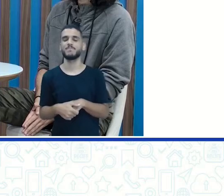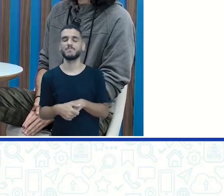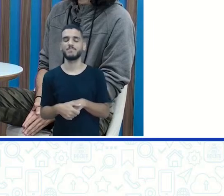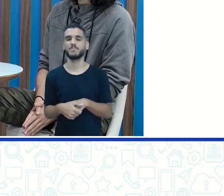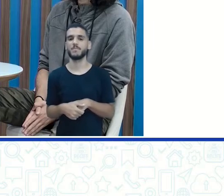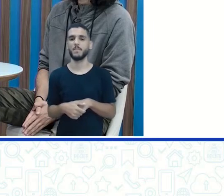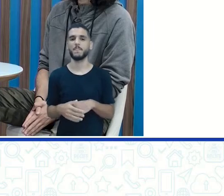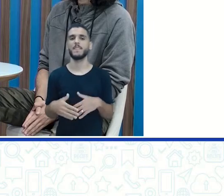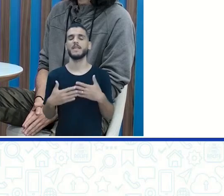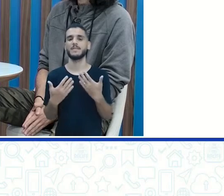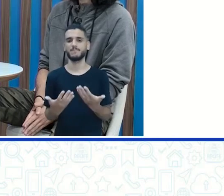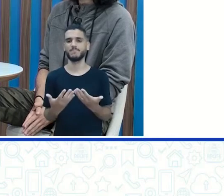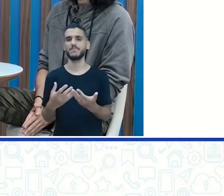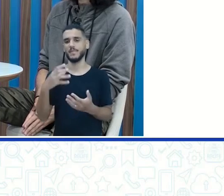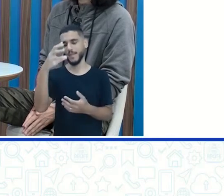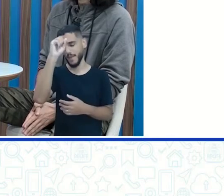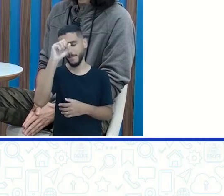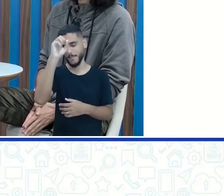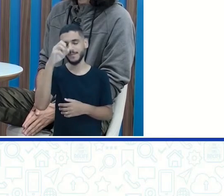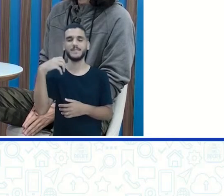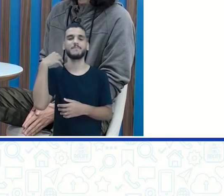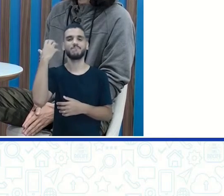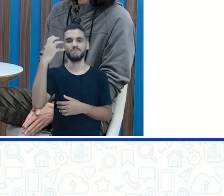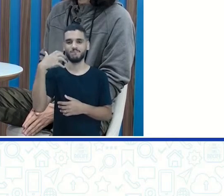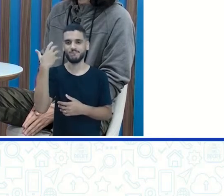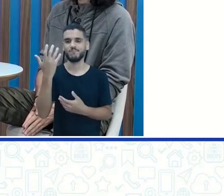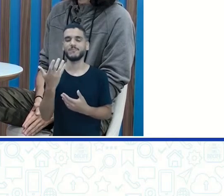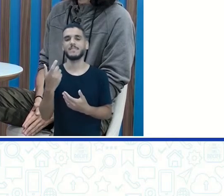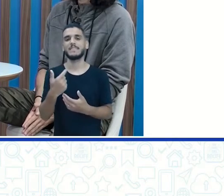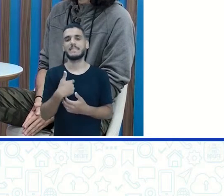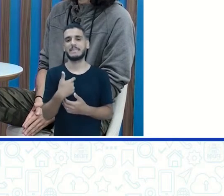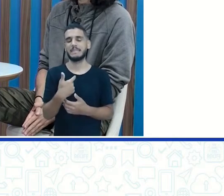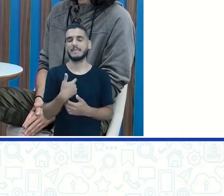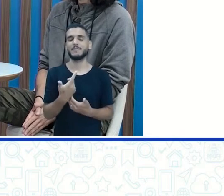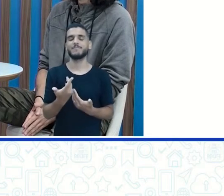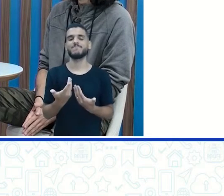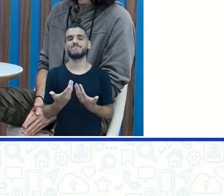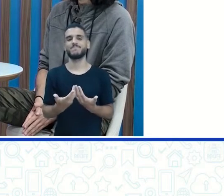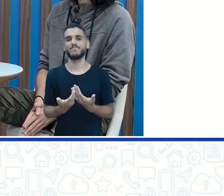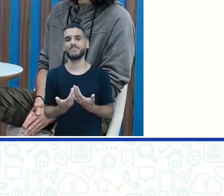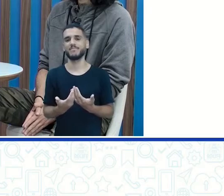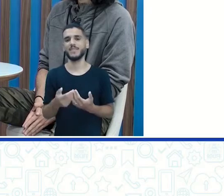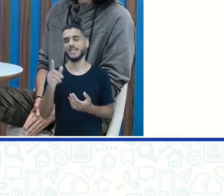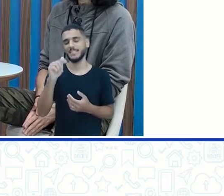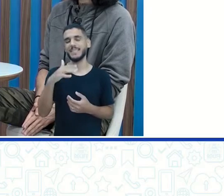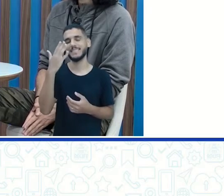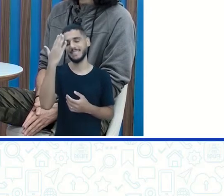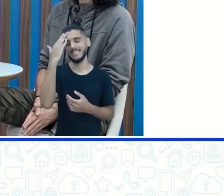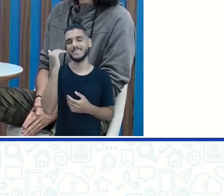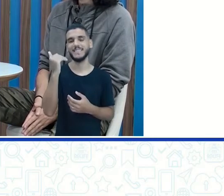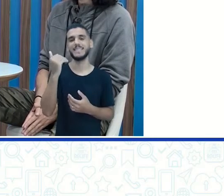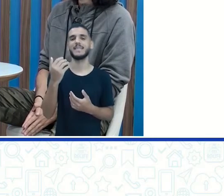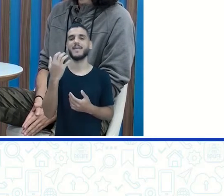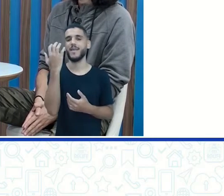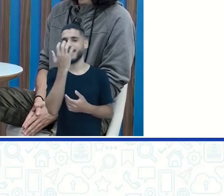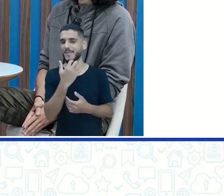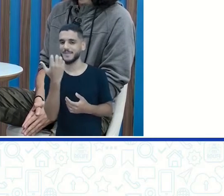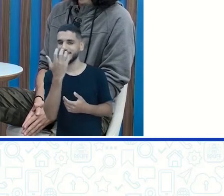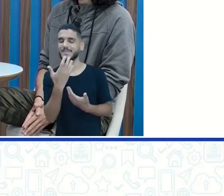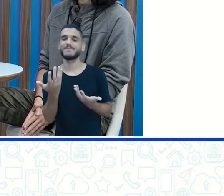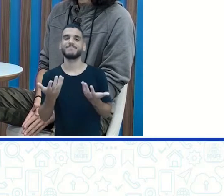De aprender música. Então, pra mim, eu já sei. Tipo assim, já peguei, sabe? Principalmente do RM Fá, Fá,